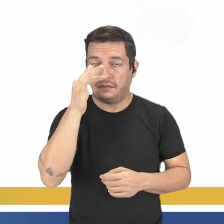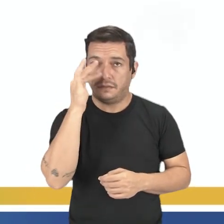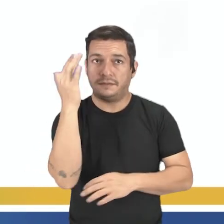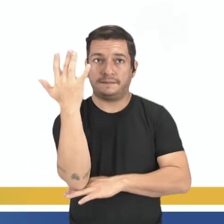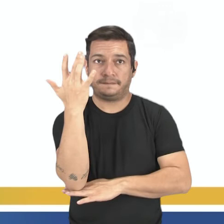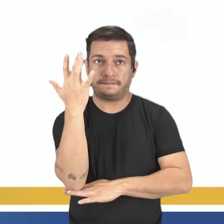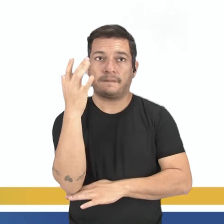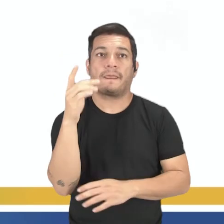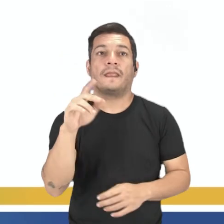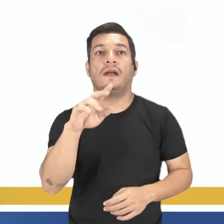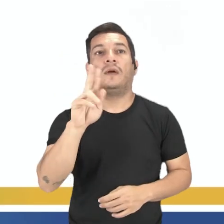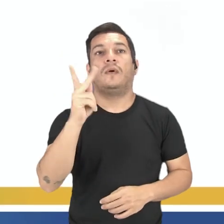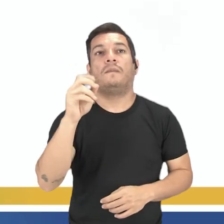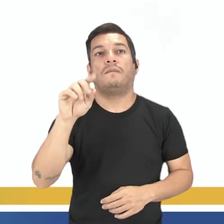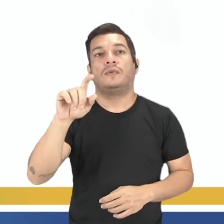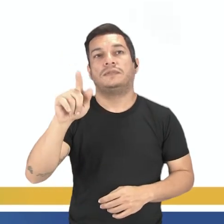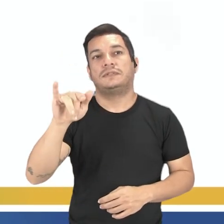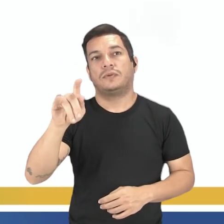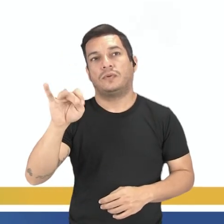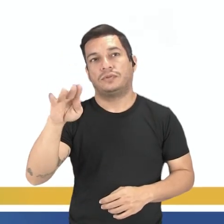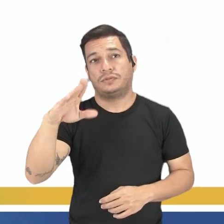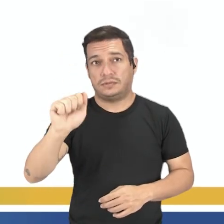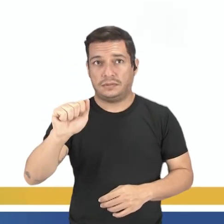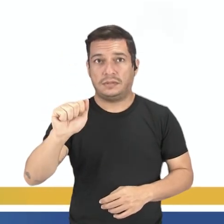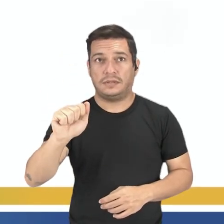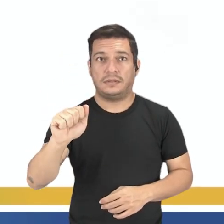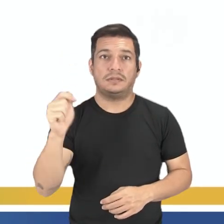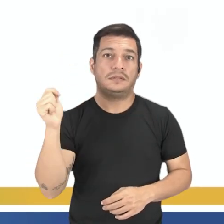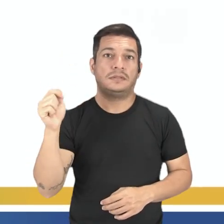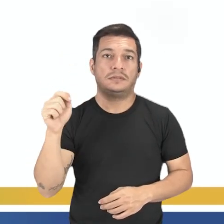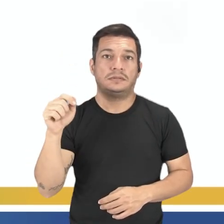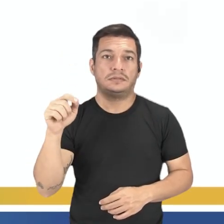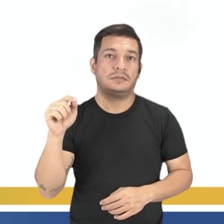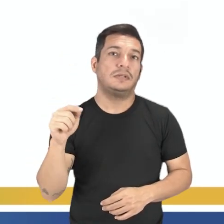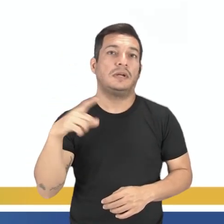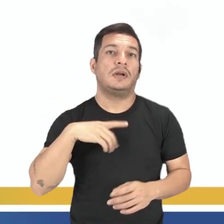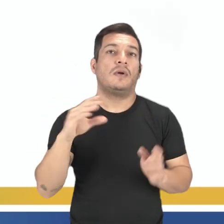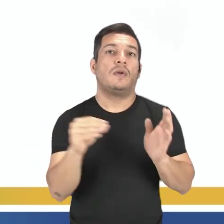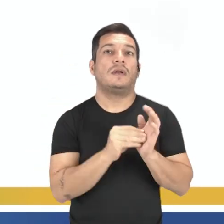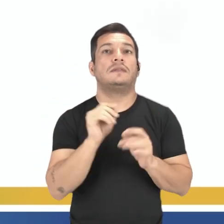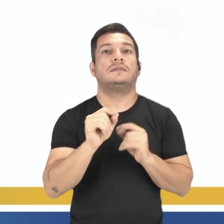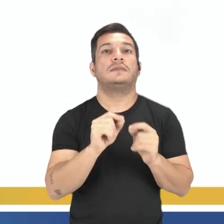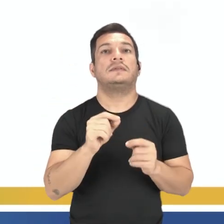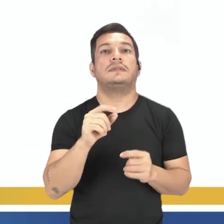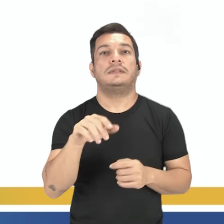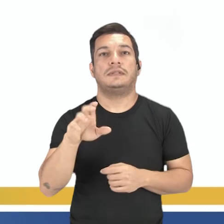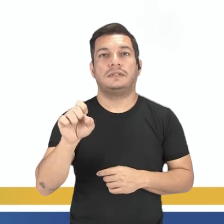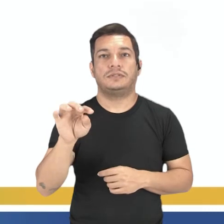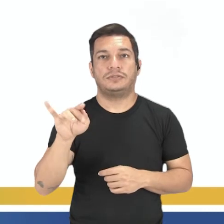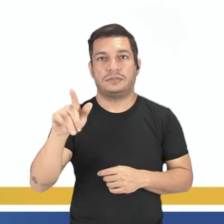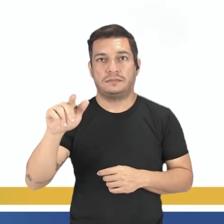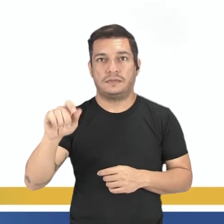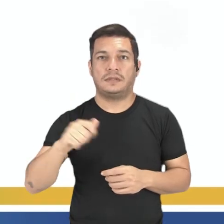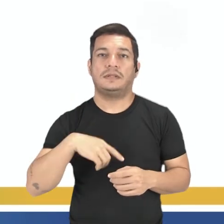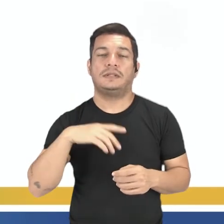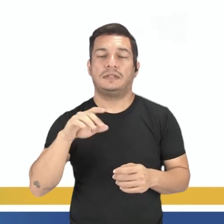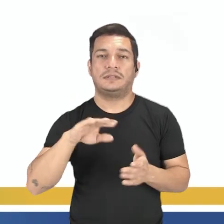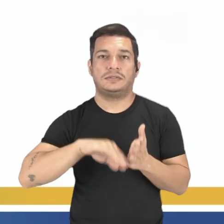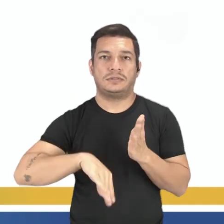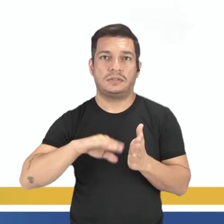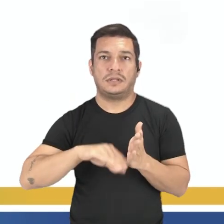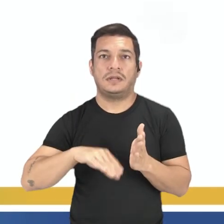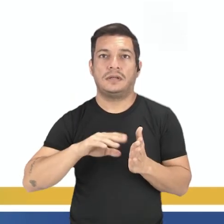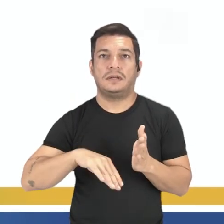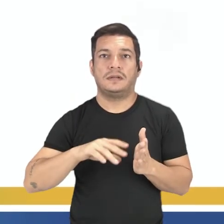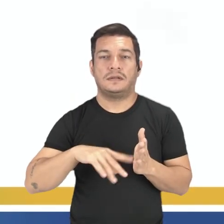planta homozigótica de alta estatura e colocando sobre seu estigma, né? Então, ele tirou ali a